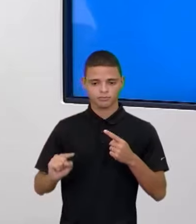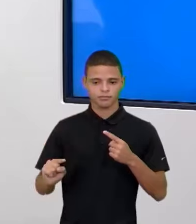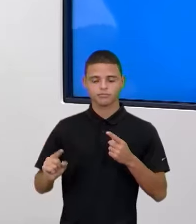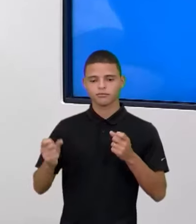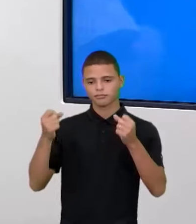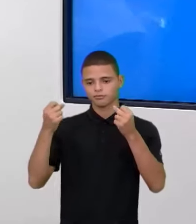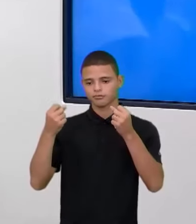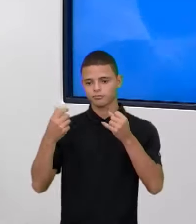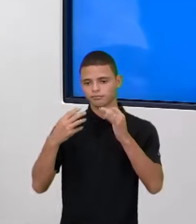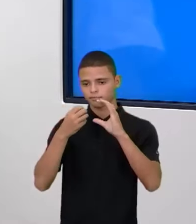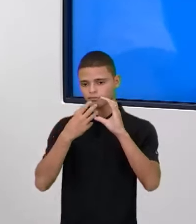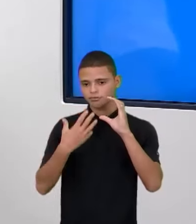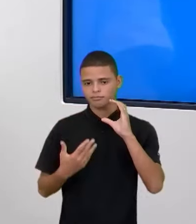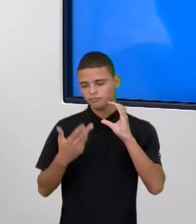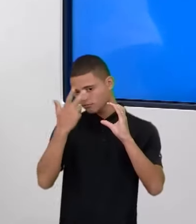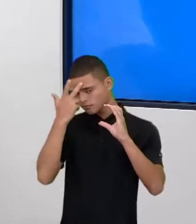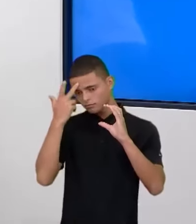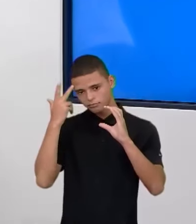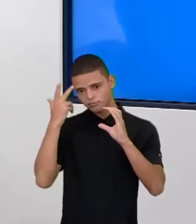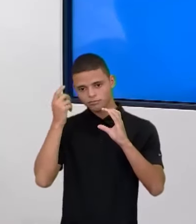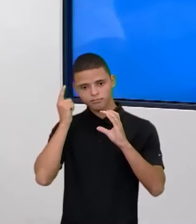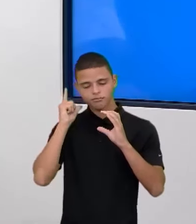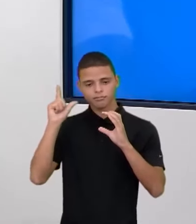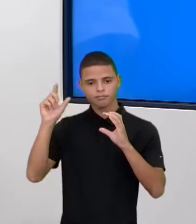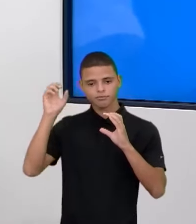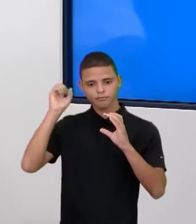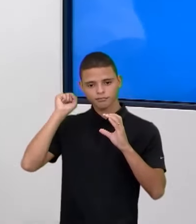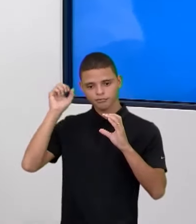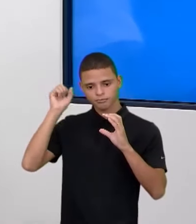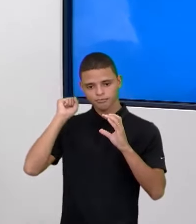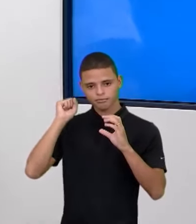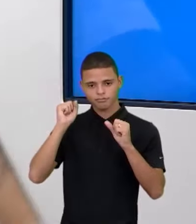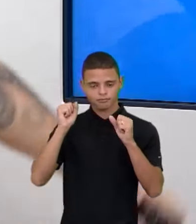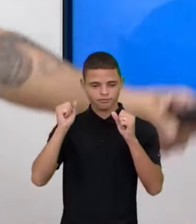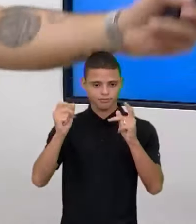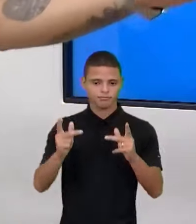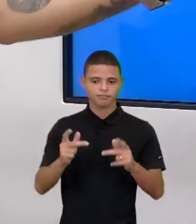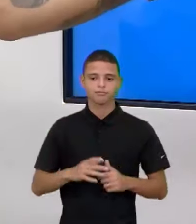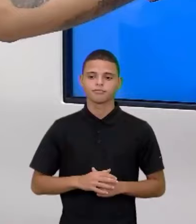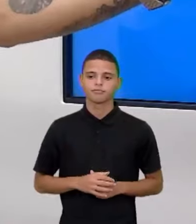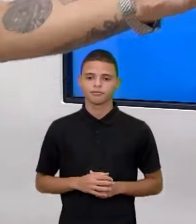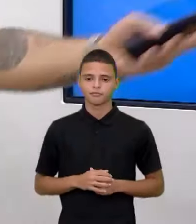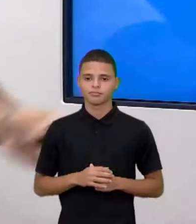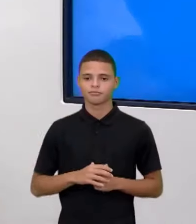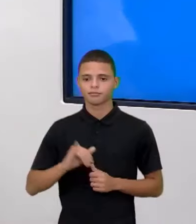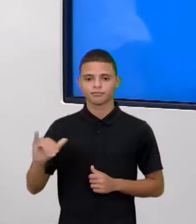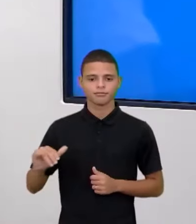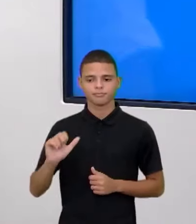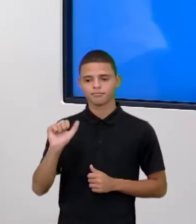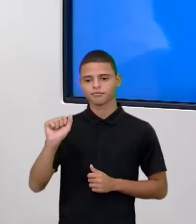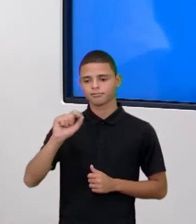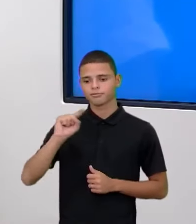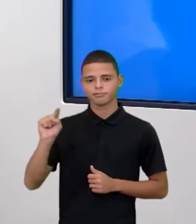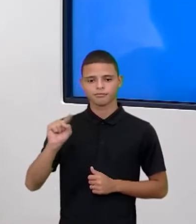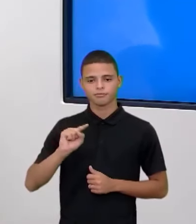descrição para as pessoas que não podem ouvir. Então vamos lá, primeiramente, o jazz.